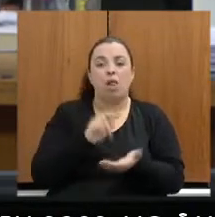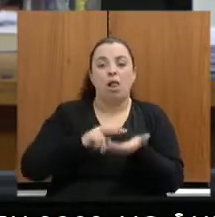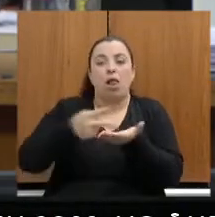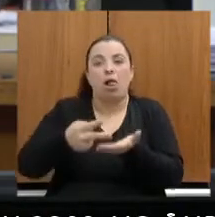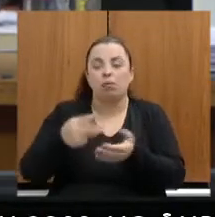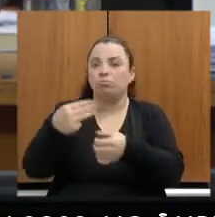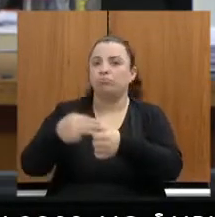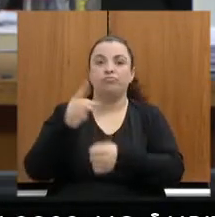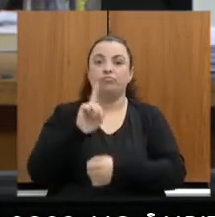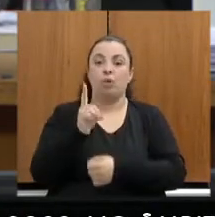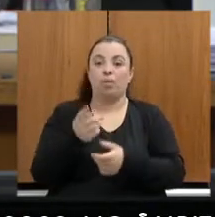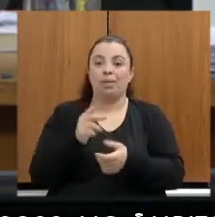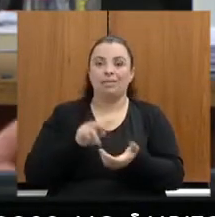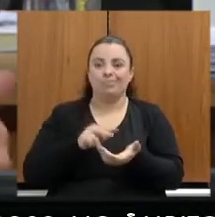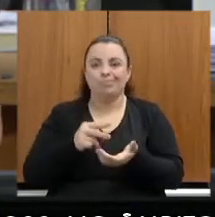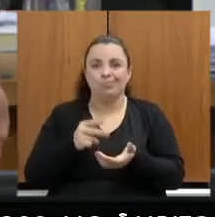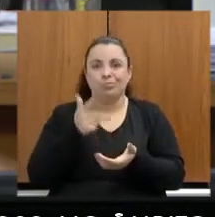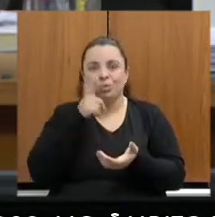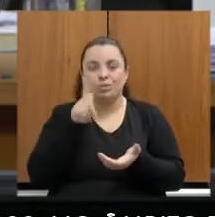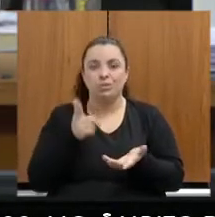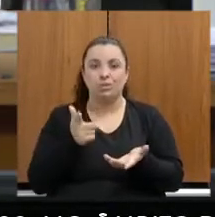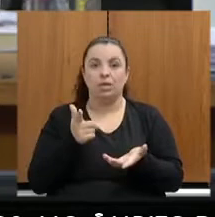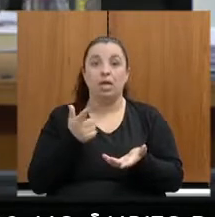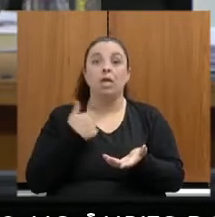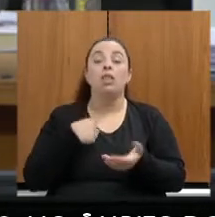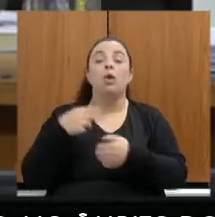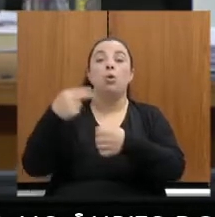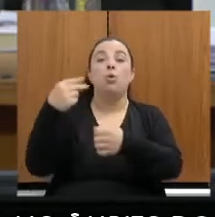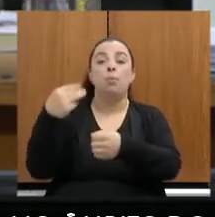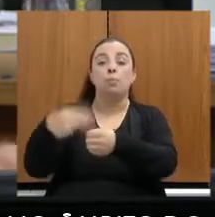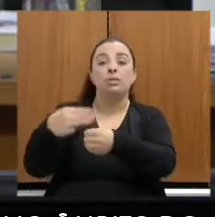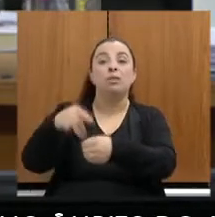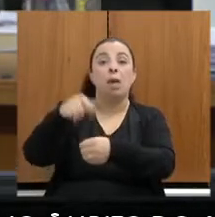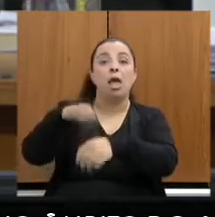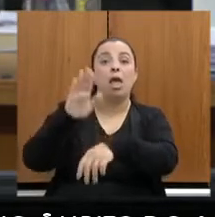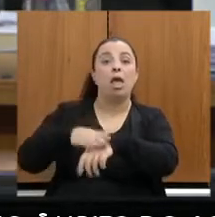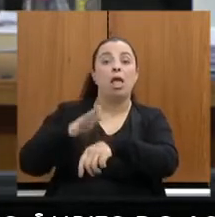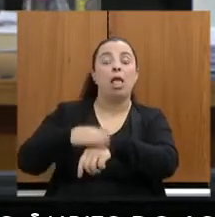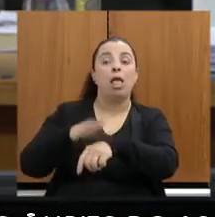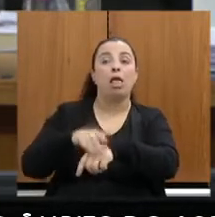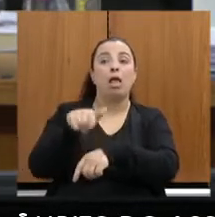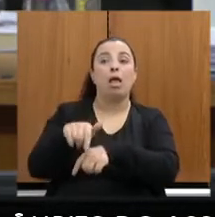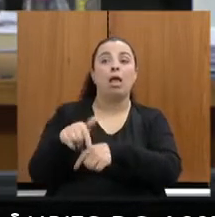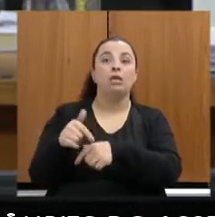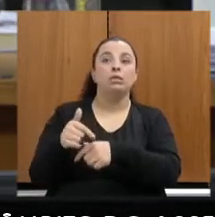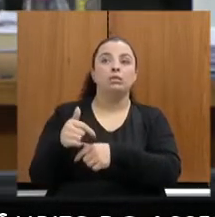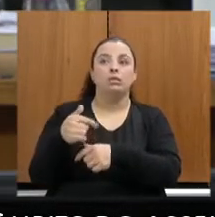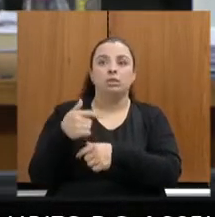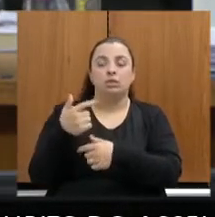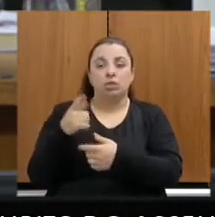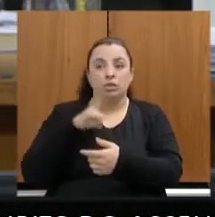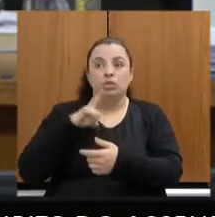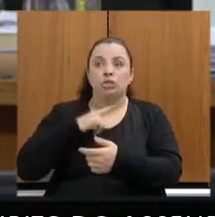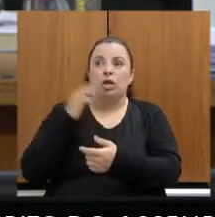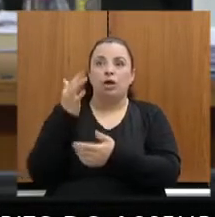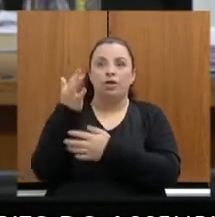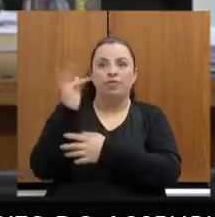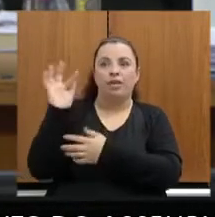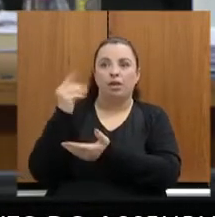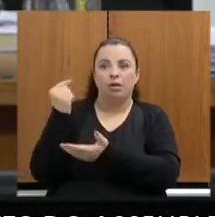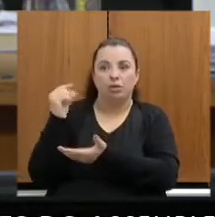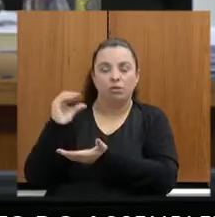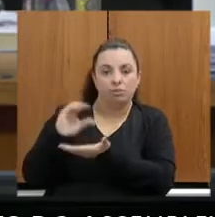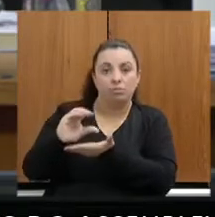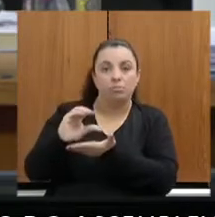então o município ele bancava sozinho junto com o repasse Federal Mas com repasse com a fonte do